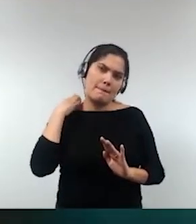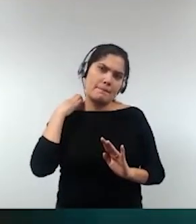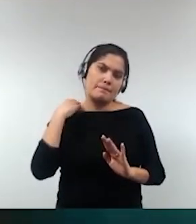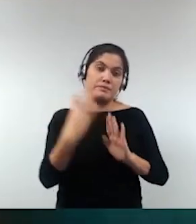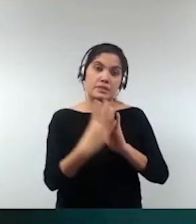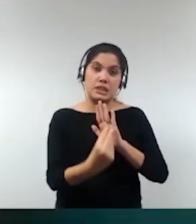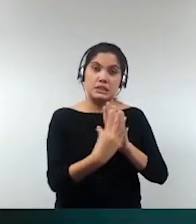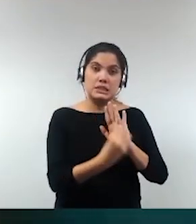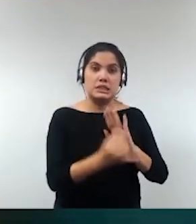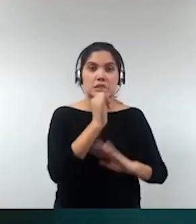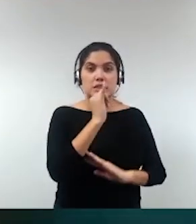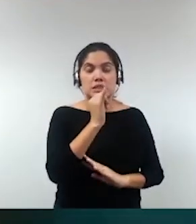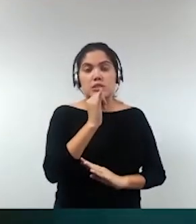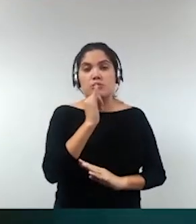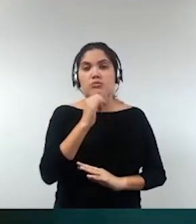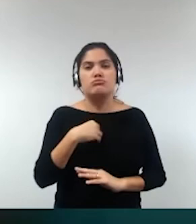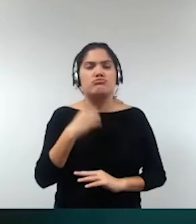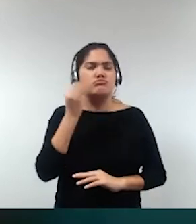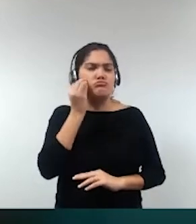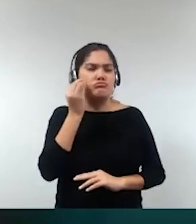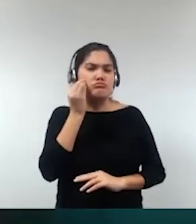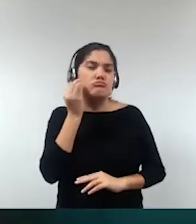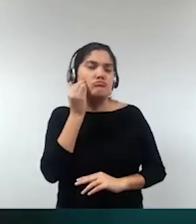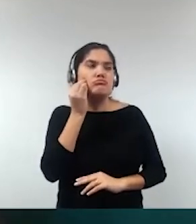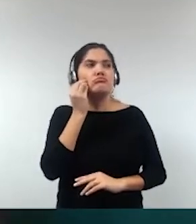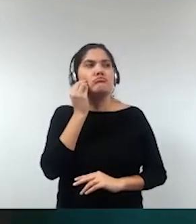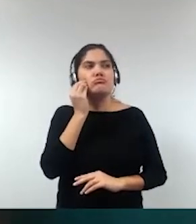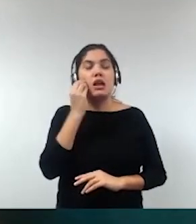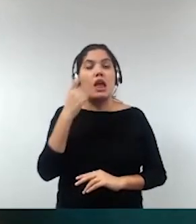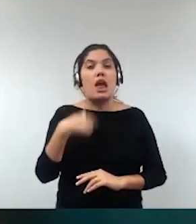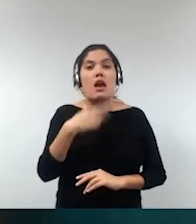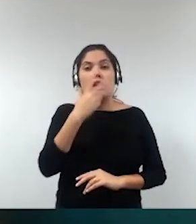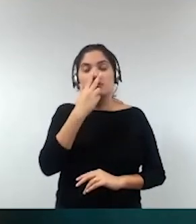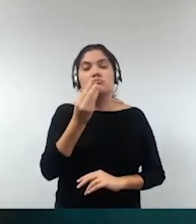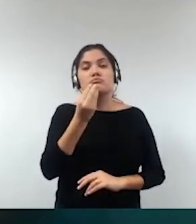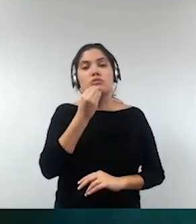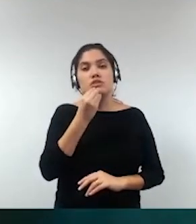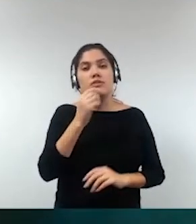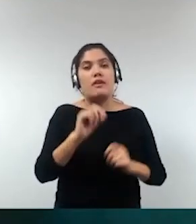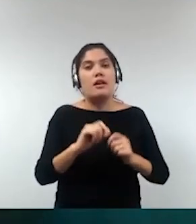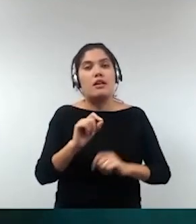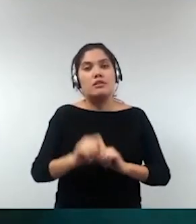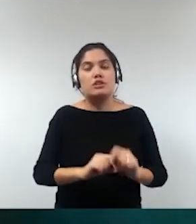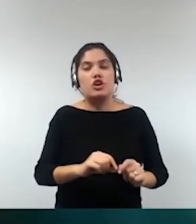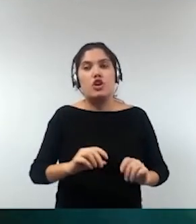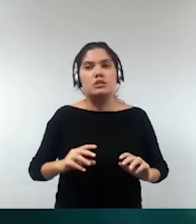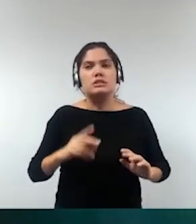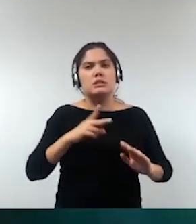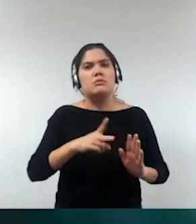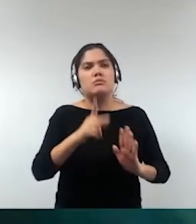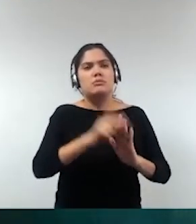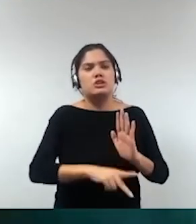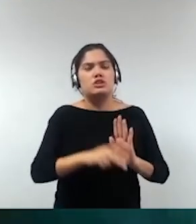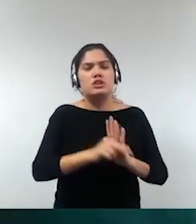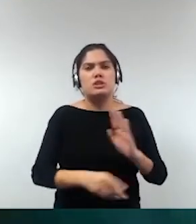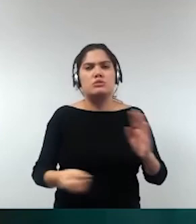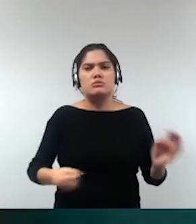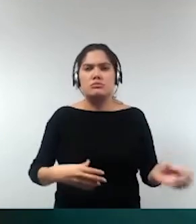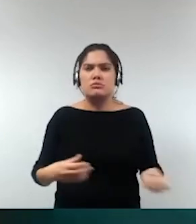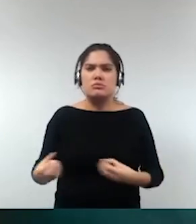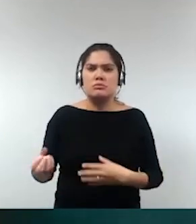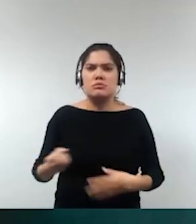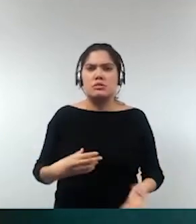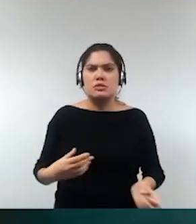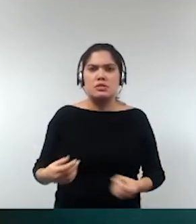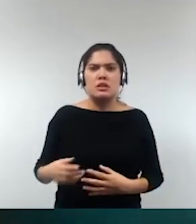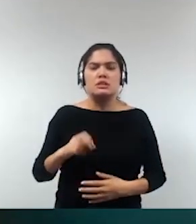porte, de exemplo, né, de teste, vamos dizer assim, e eu posso dizer uma coisa, que todo projeto muito inovador, a Samantha sabe